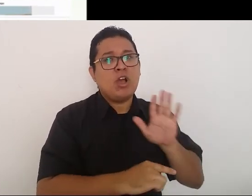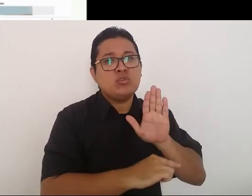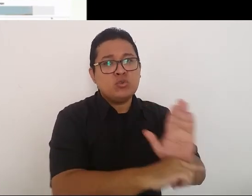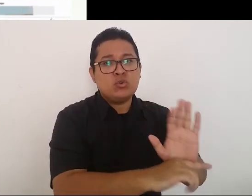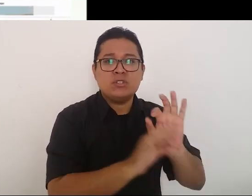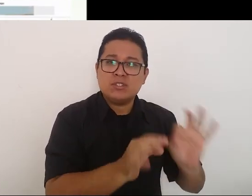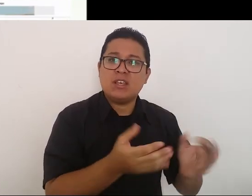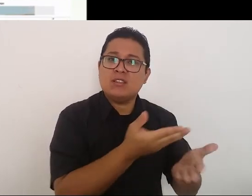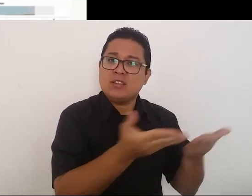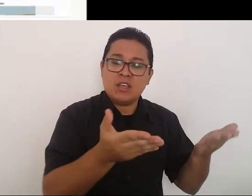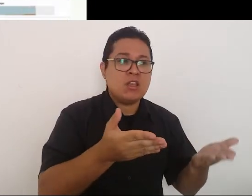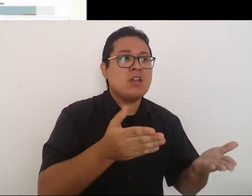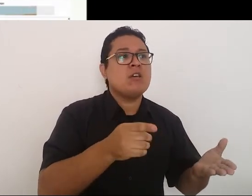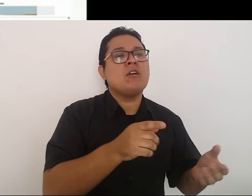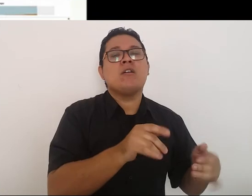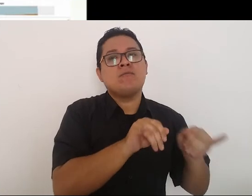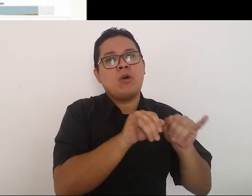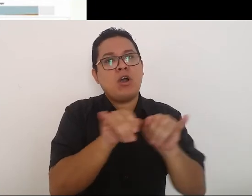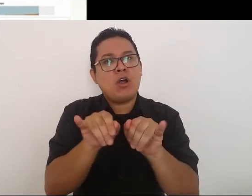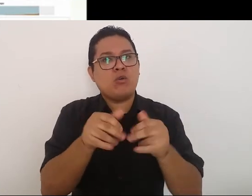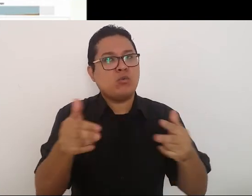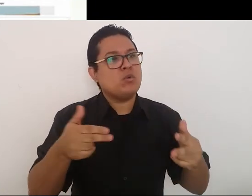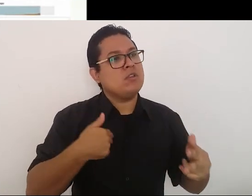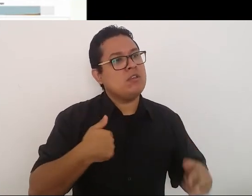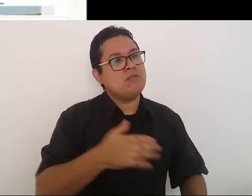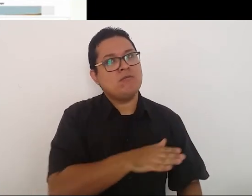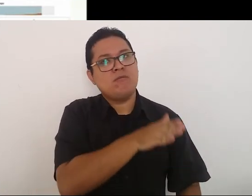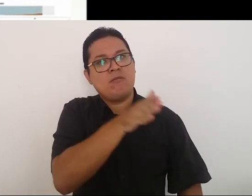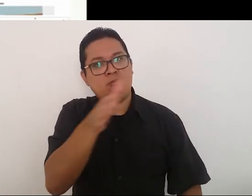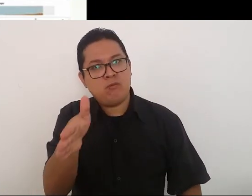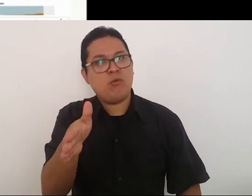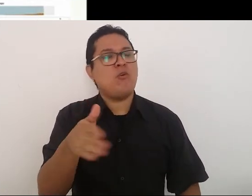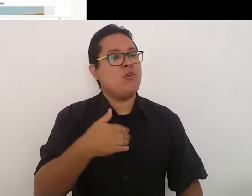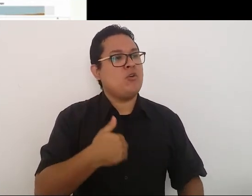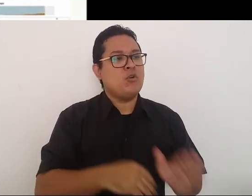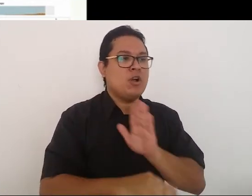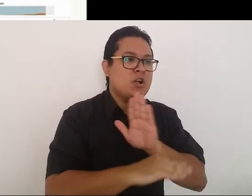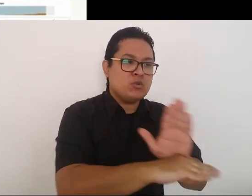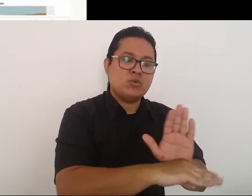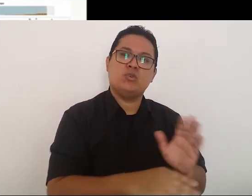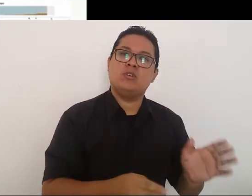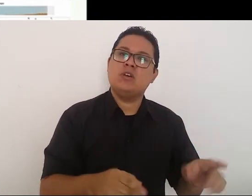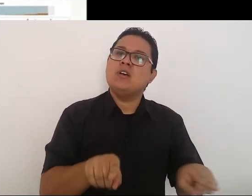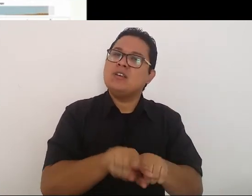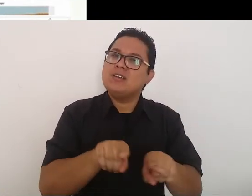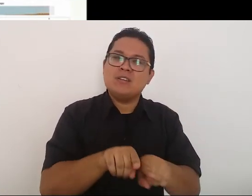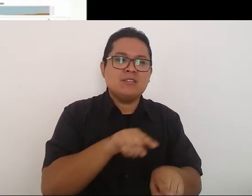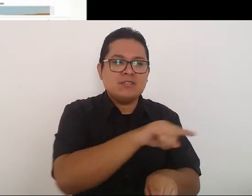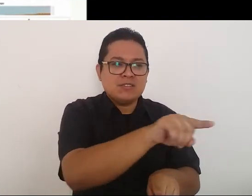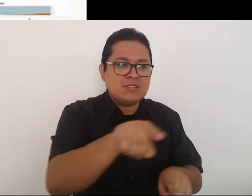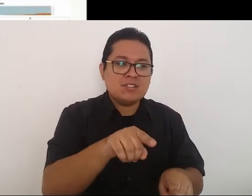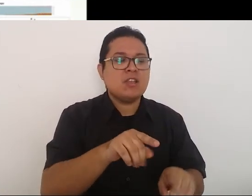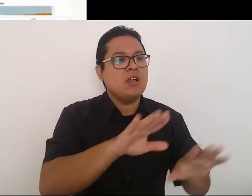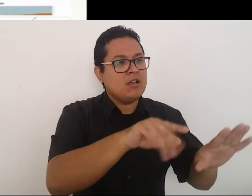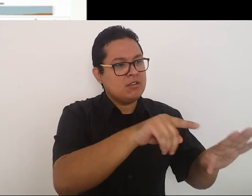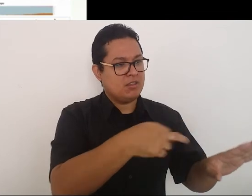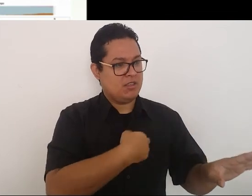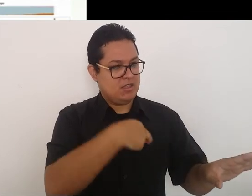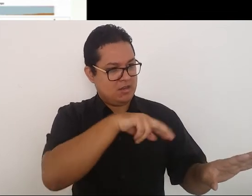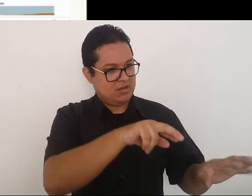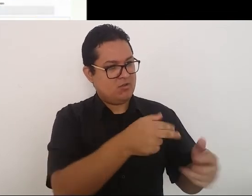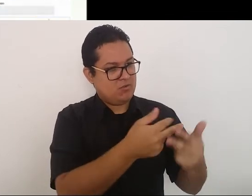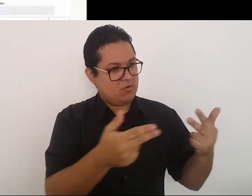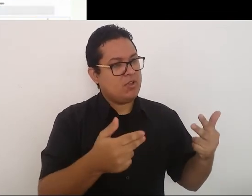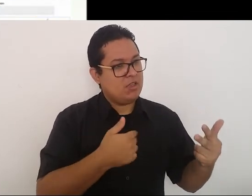cuidados, ajuda eles a entenderem a gravidade da situação. Se você tem algum parente mais religioso, ajuda ele a achar ali